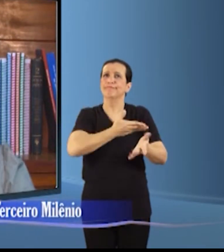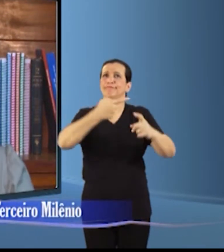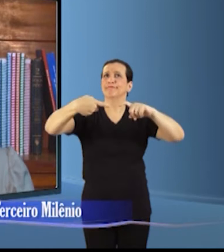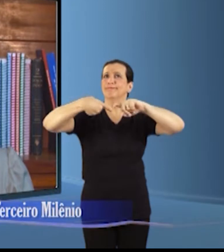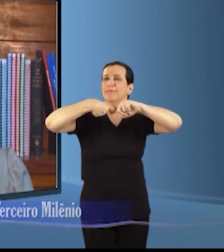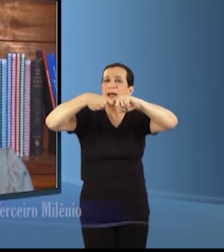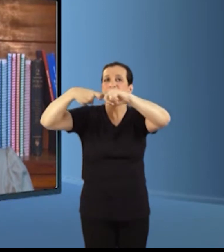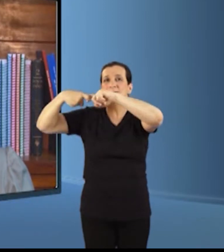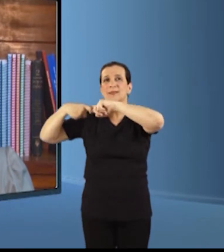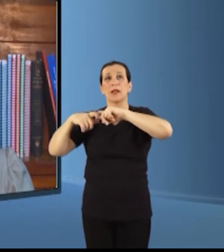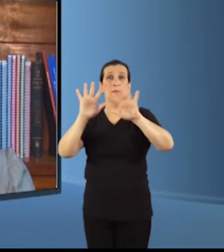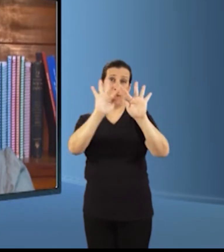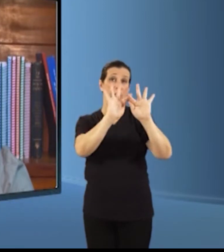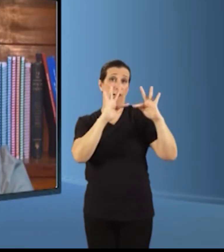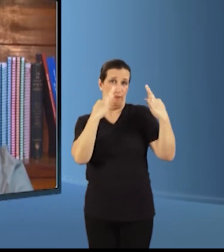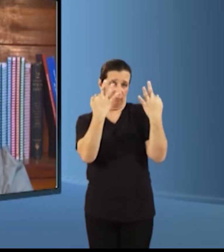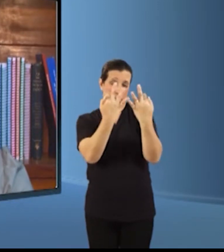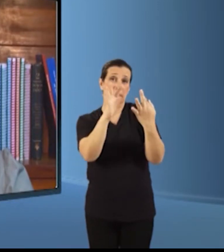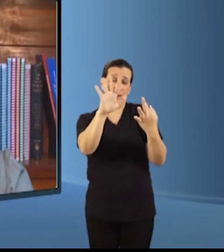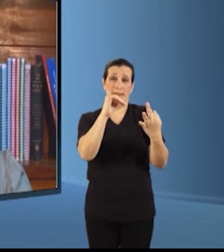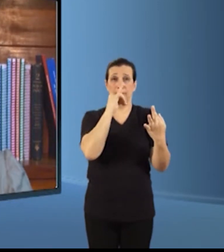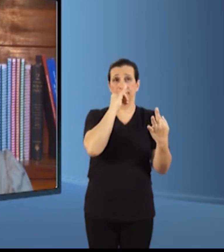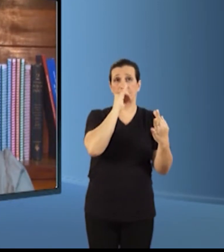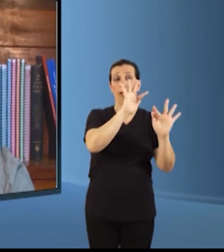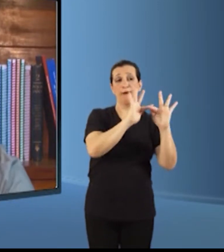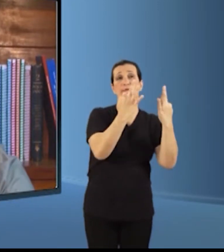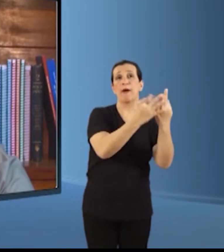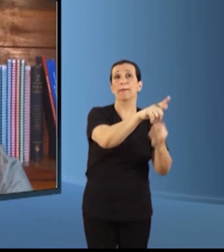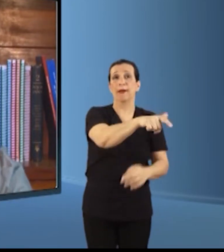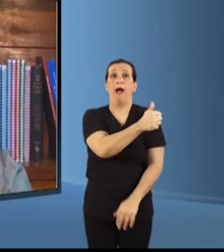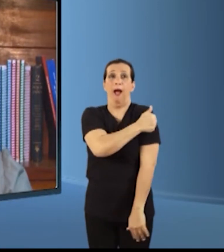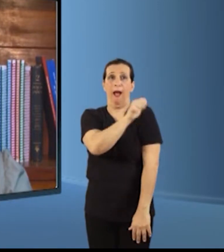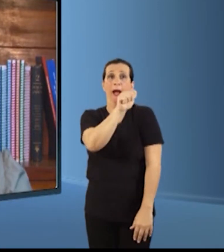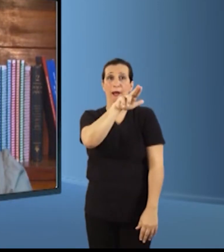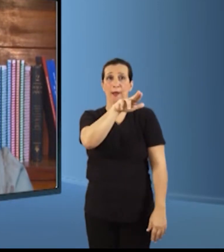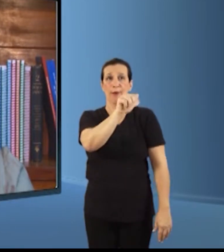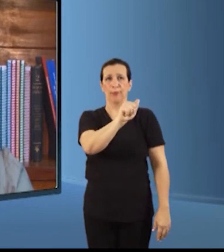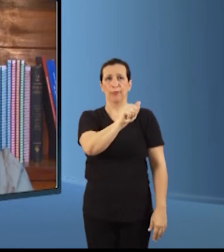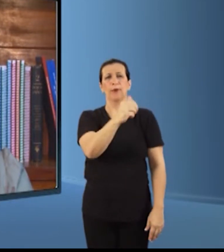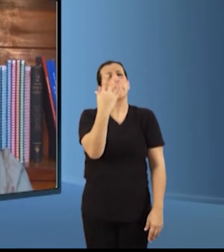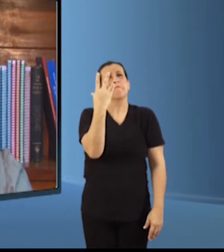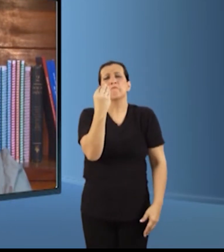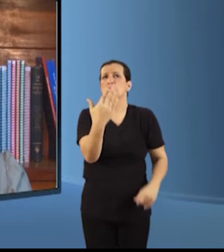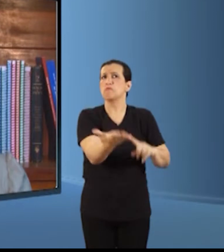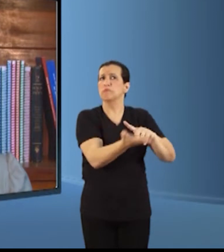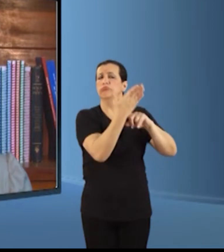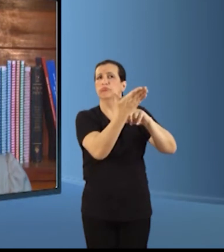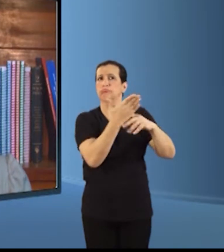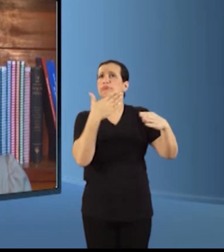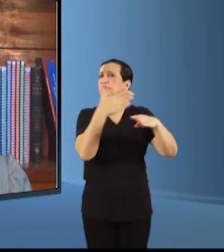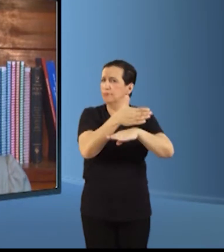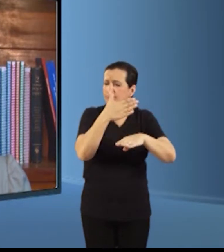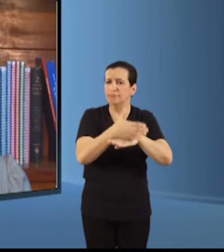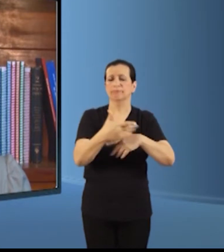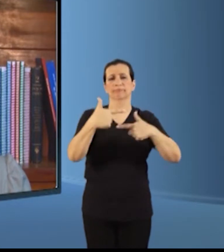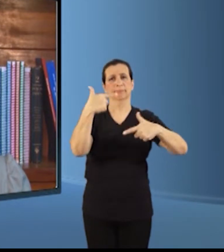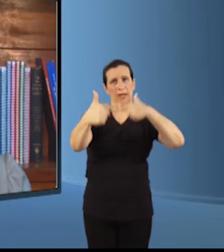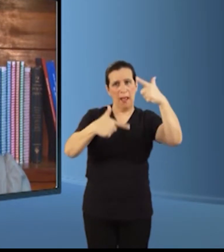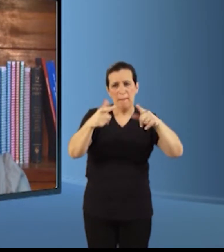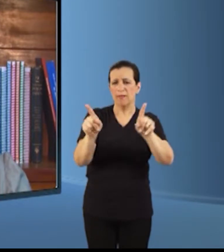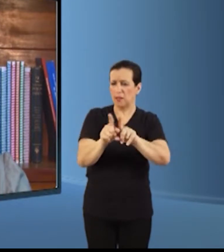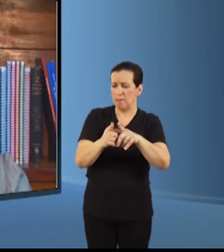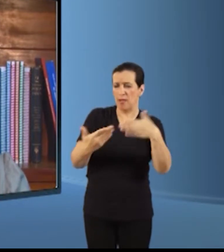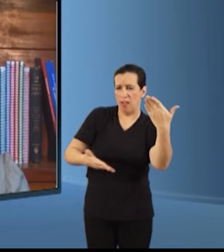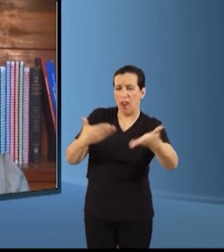essas parcerias todas, porque a família, no caso da família da aluna, né, ela é muito participativa, né,